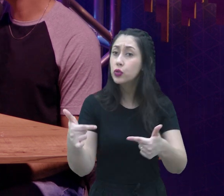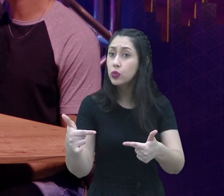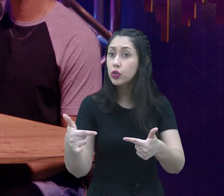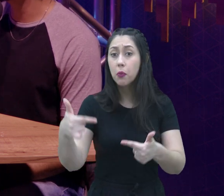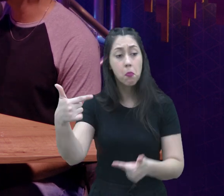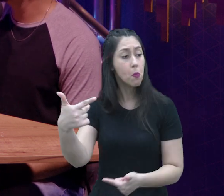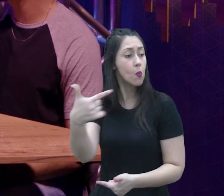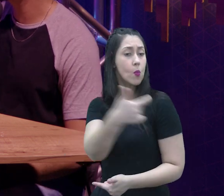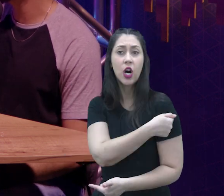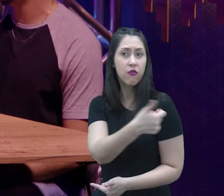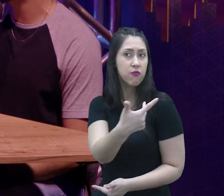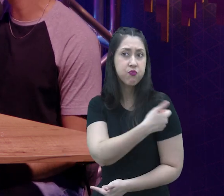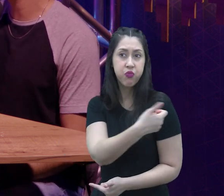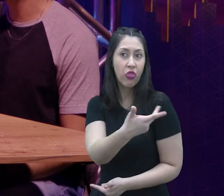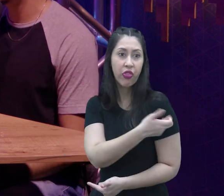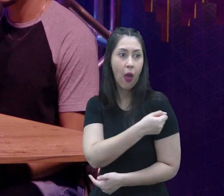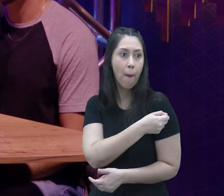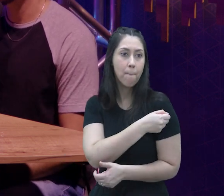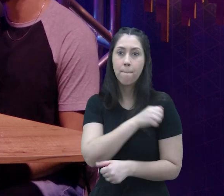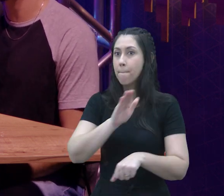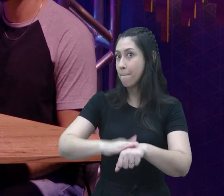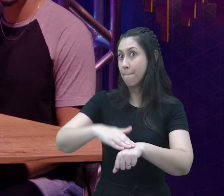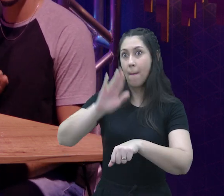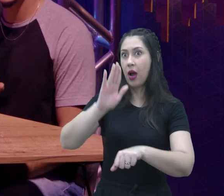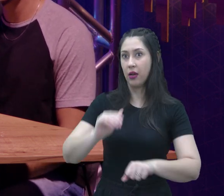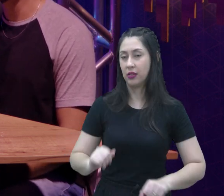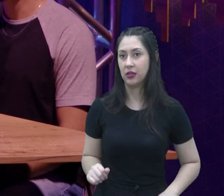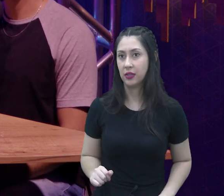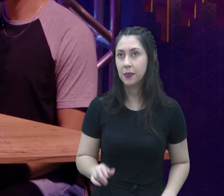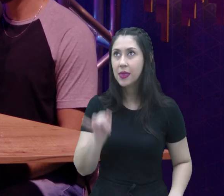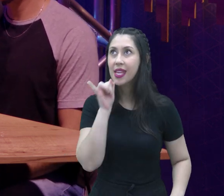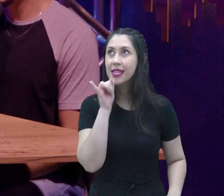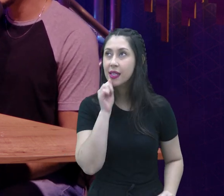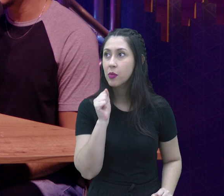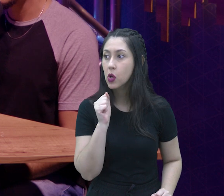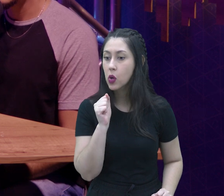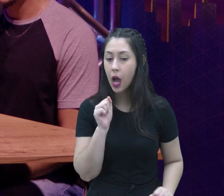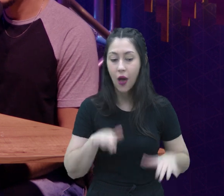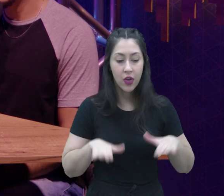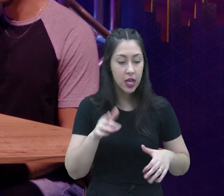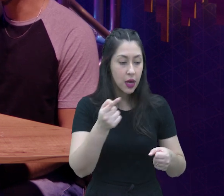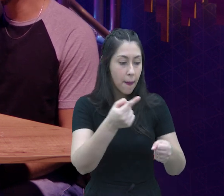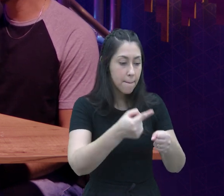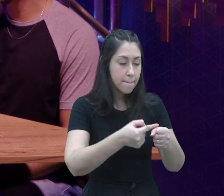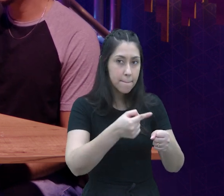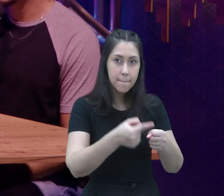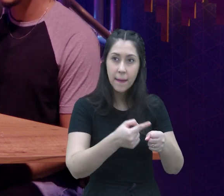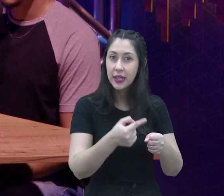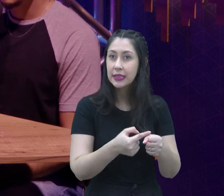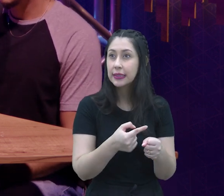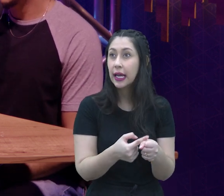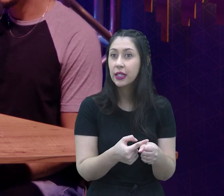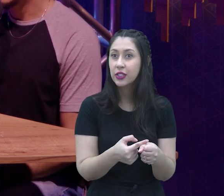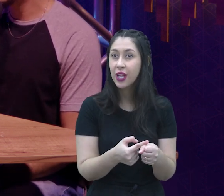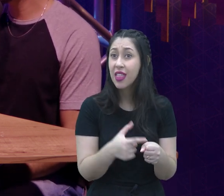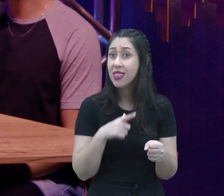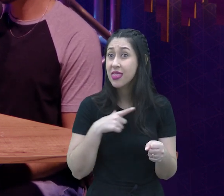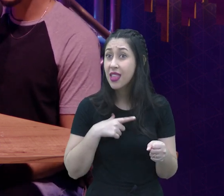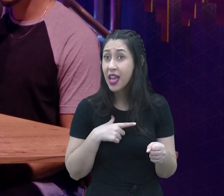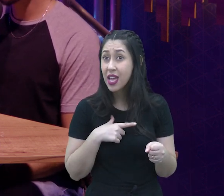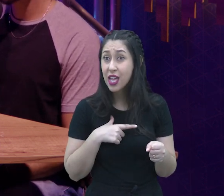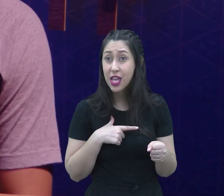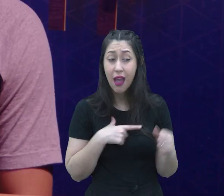de vacinação a mais na cidade. Sei lá, às vezes tem cidade que tem muita...